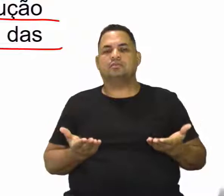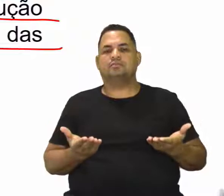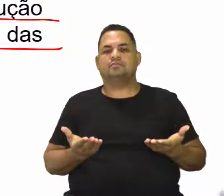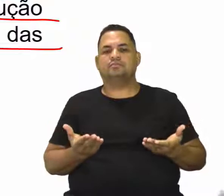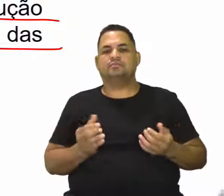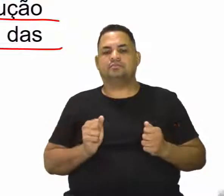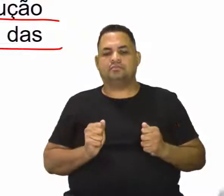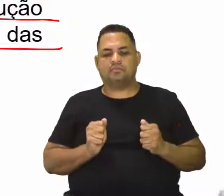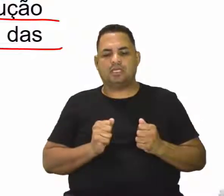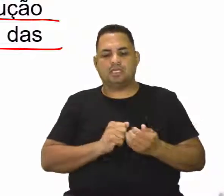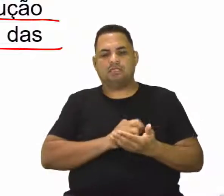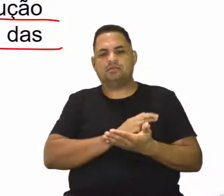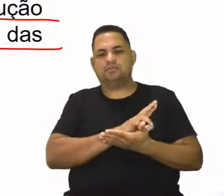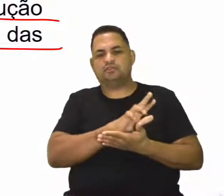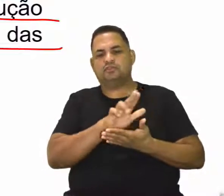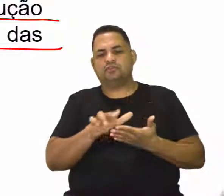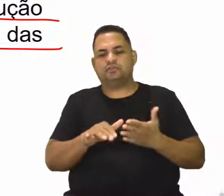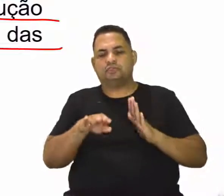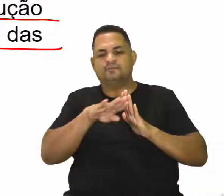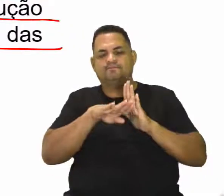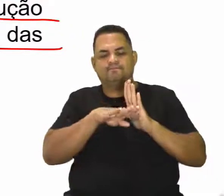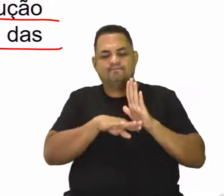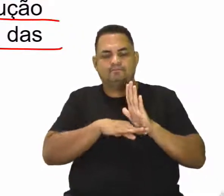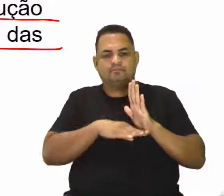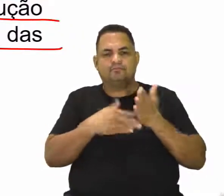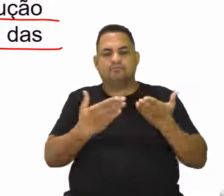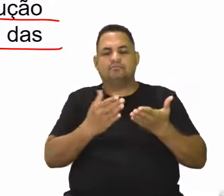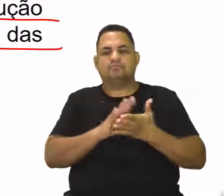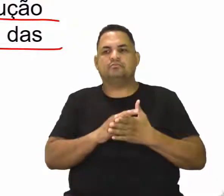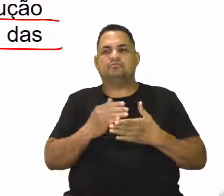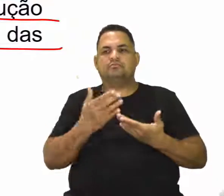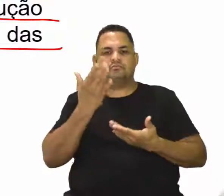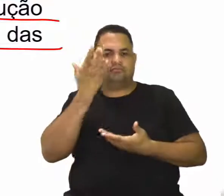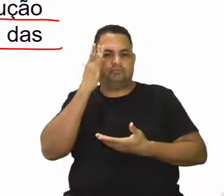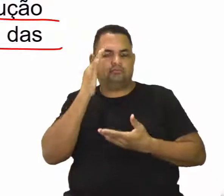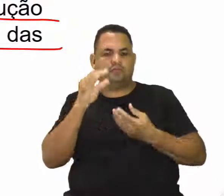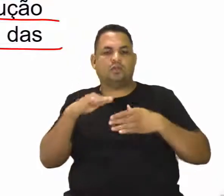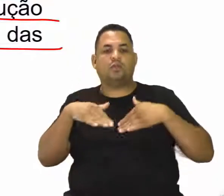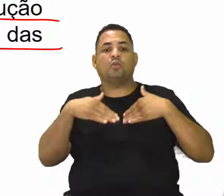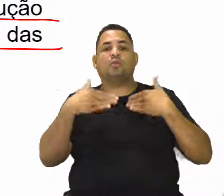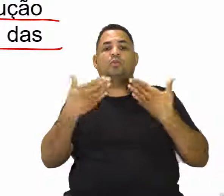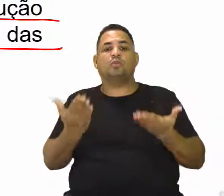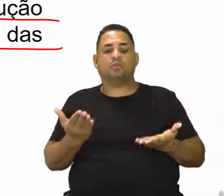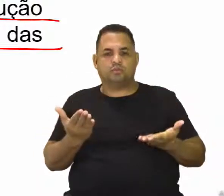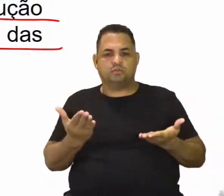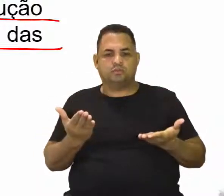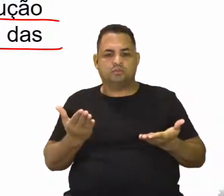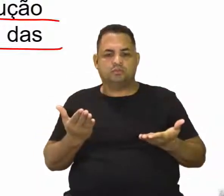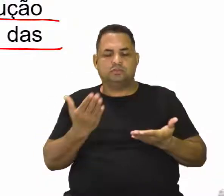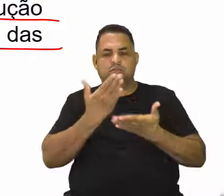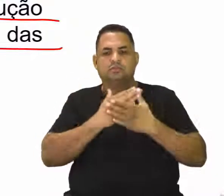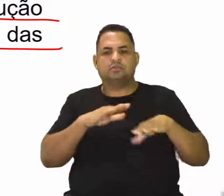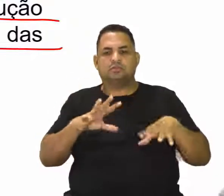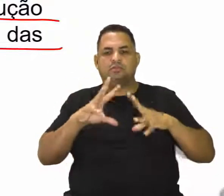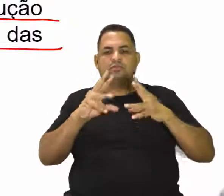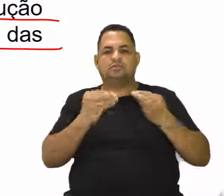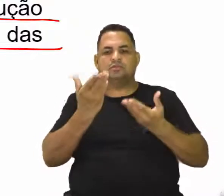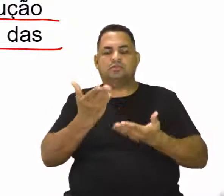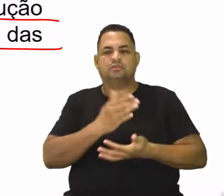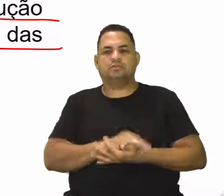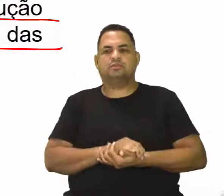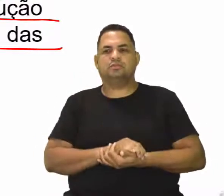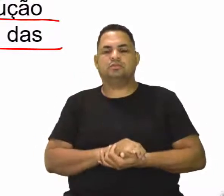um conjunto de elementos que você não sabe quando que você vai acabar com tudo